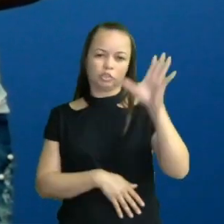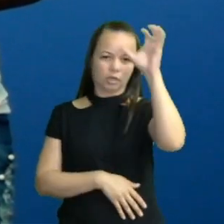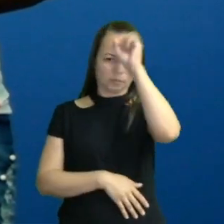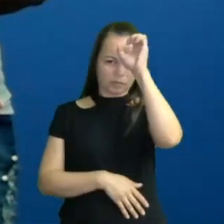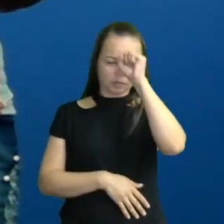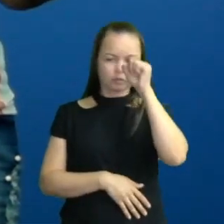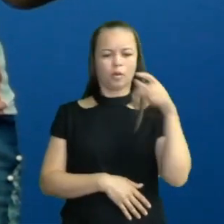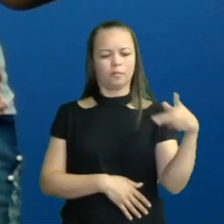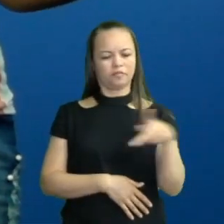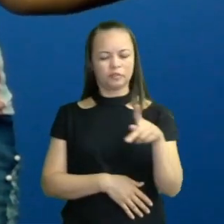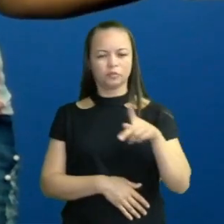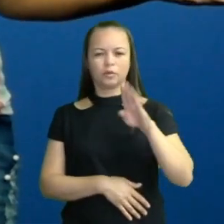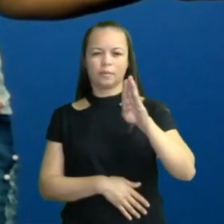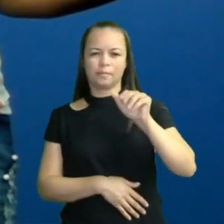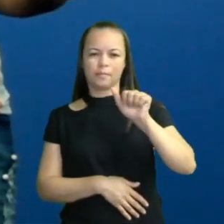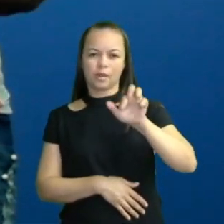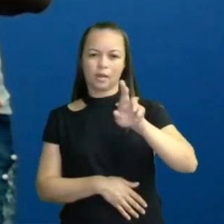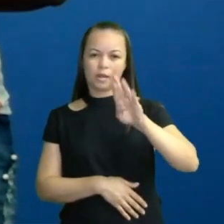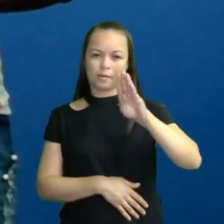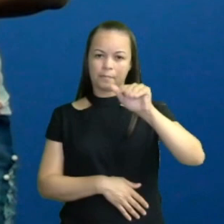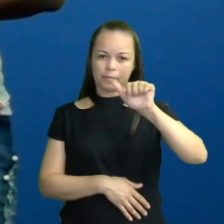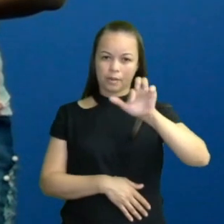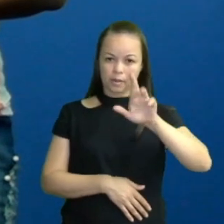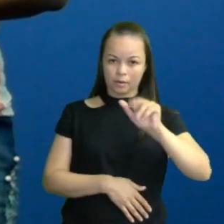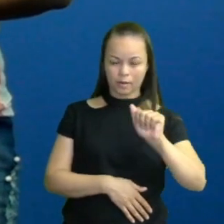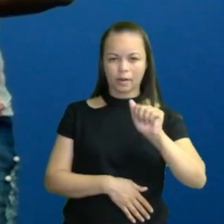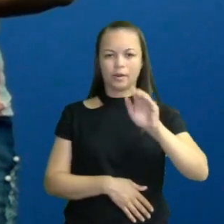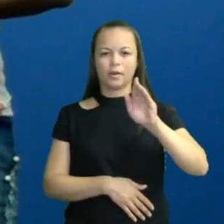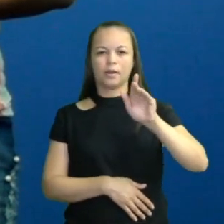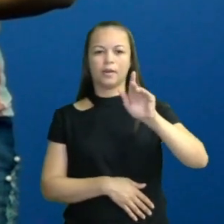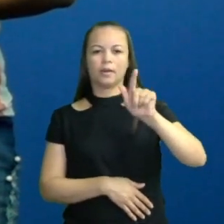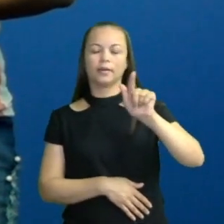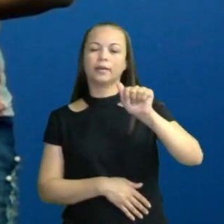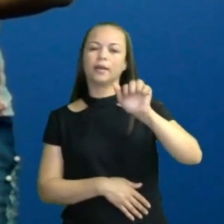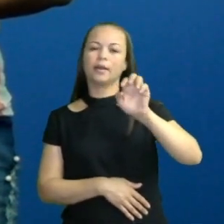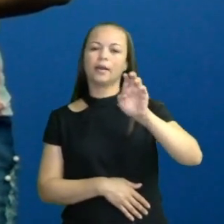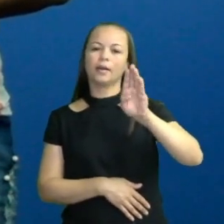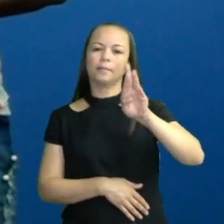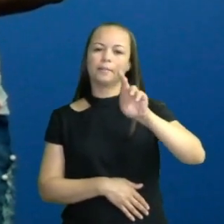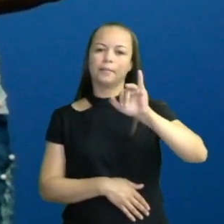Bárbara Gabriele e seja muito bem-vindo a esse espaço de